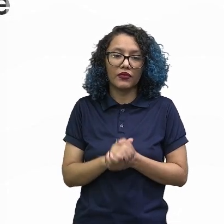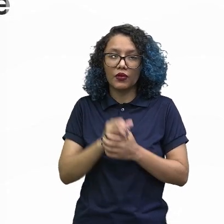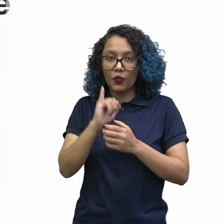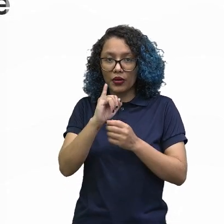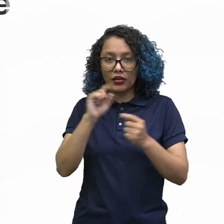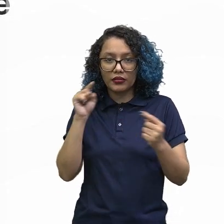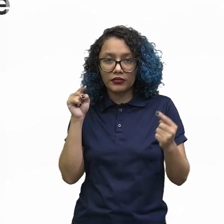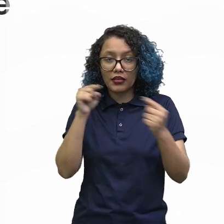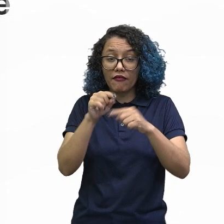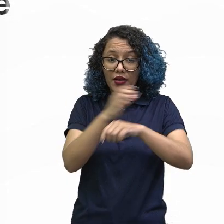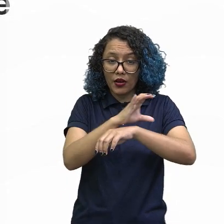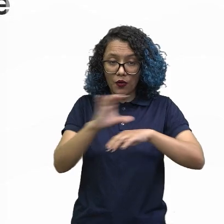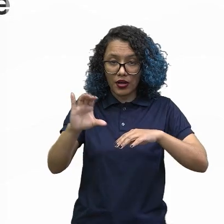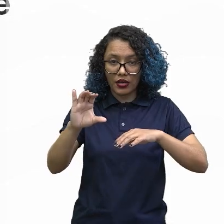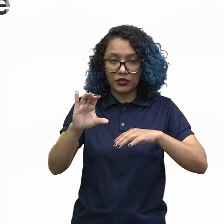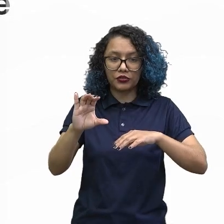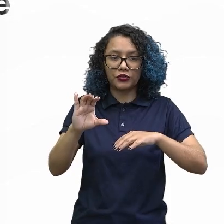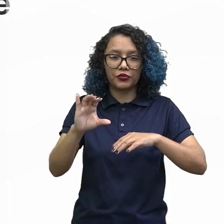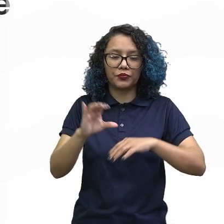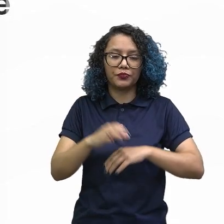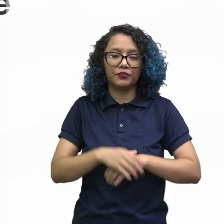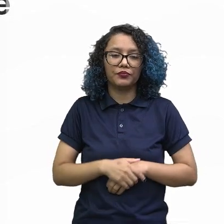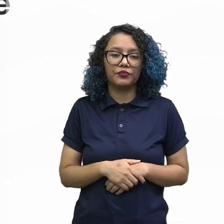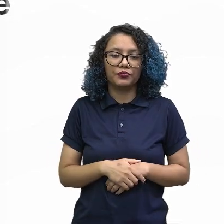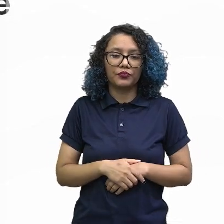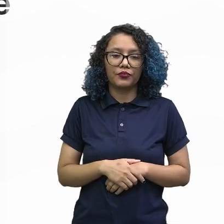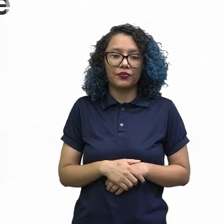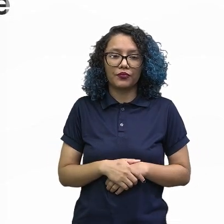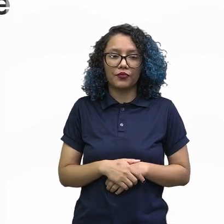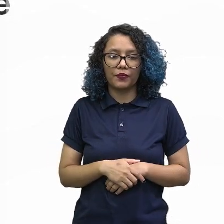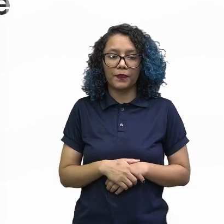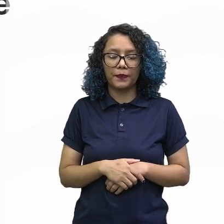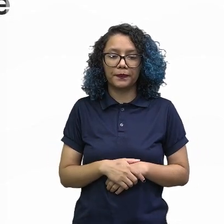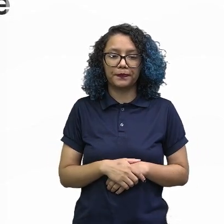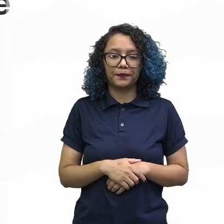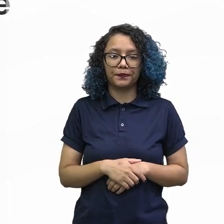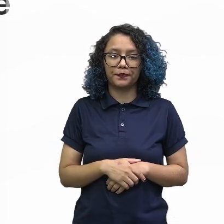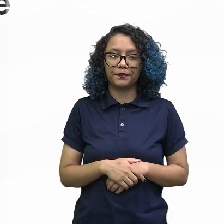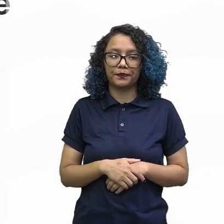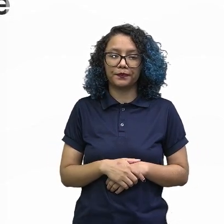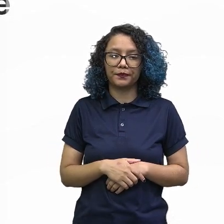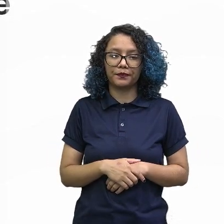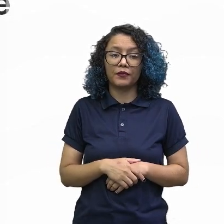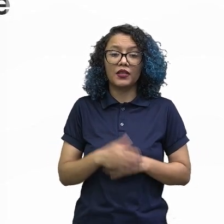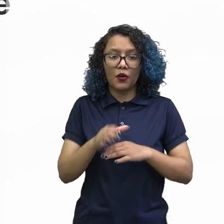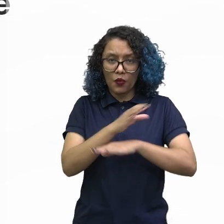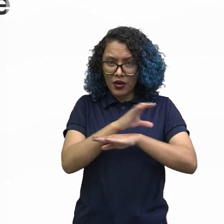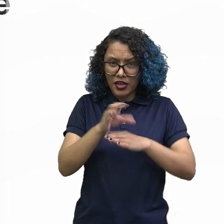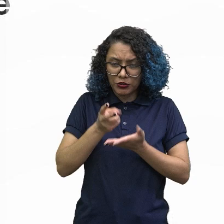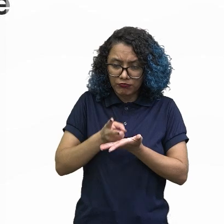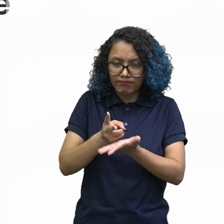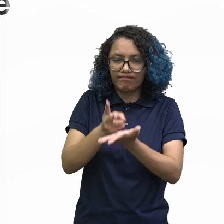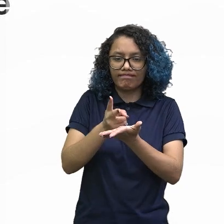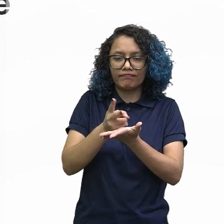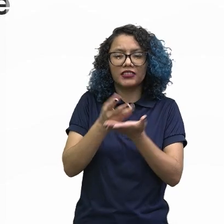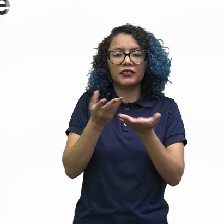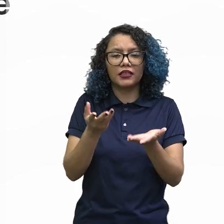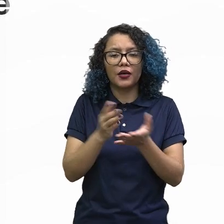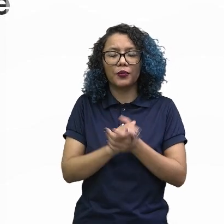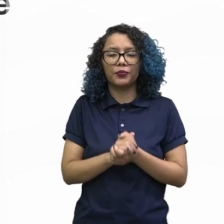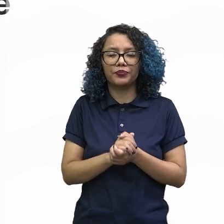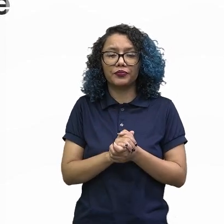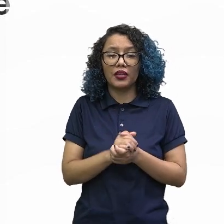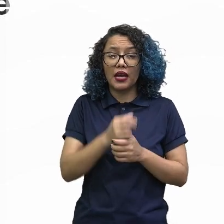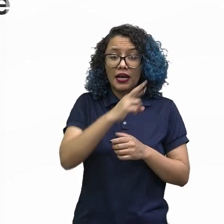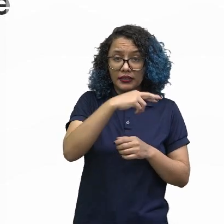passa pelo gerador e o epsilon é a sua força eletromotriz. Como a corrente é constante, e tanto a resistência